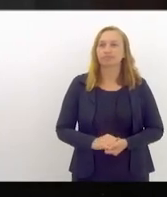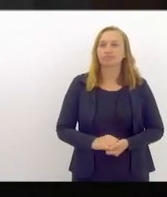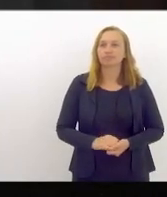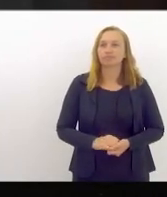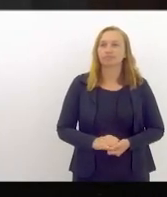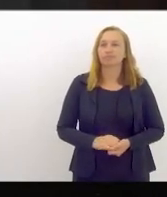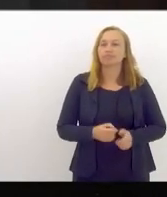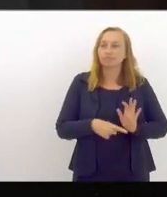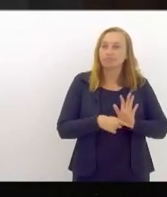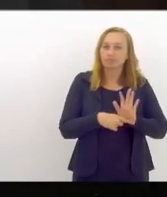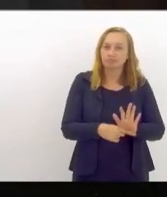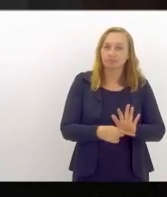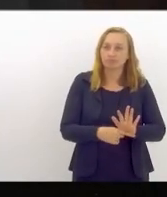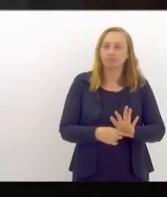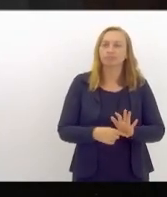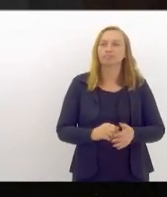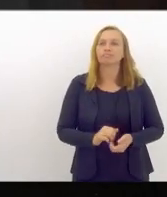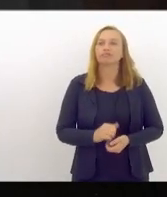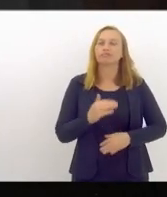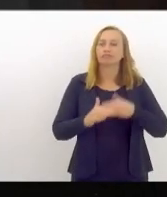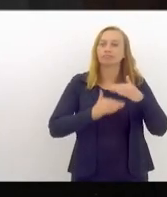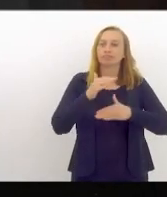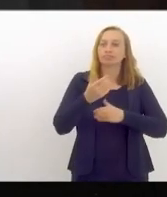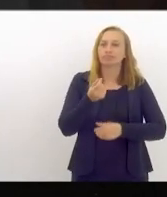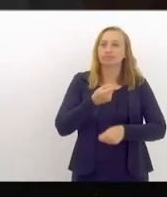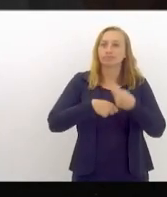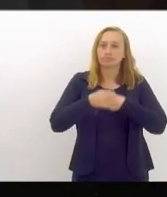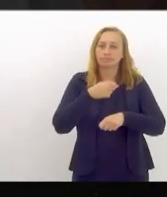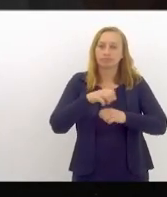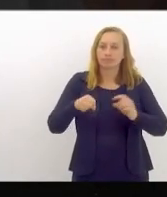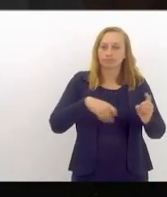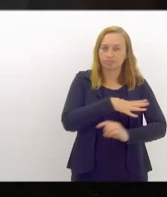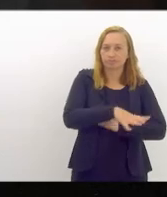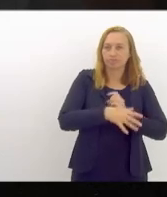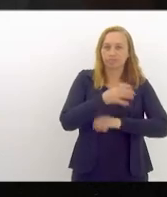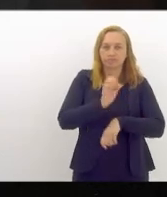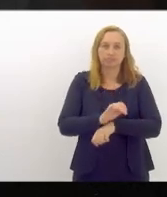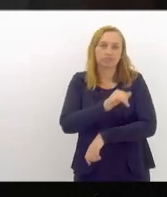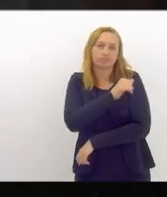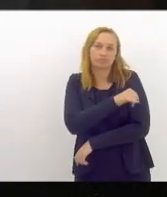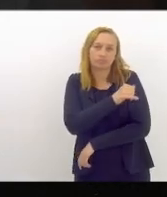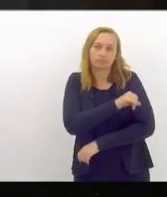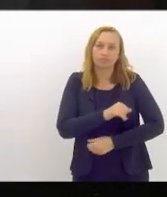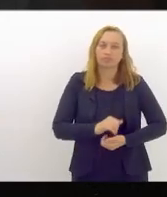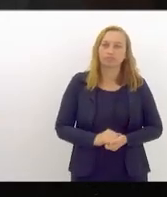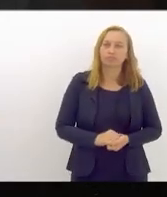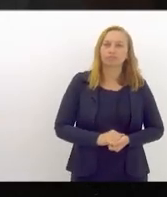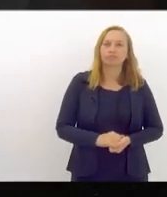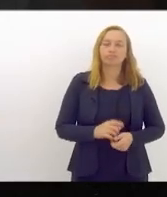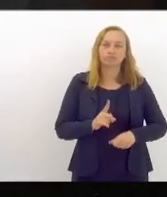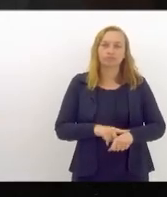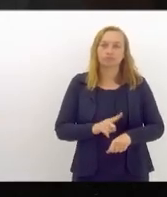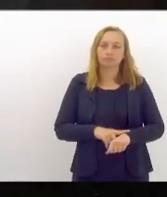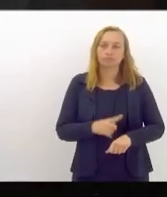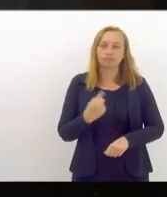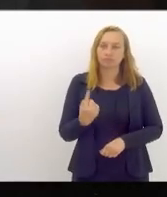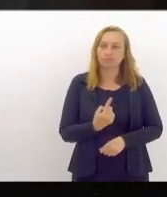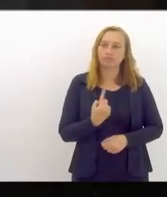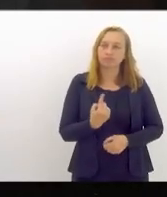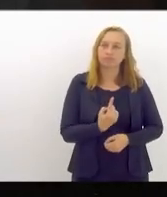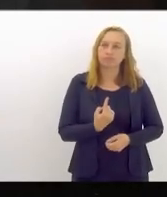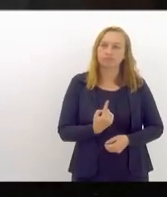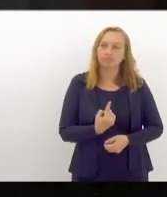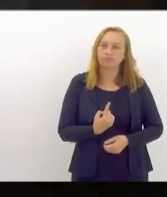contribuir de alguma forma por desenvolvimento econômico social do Estado do Rio de Janeiro e um momento que nós